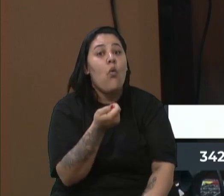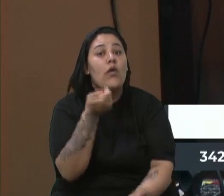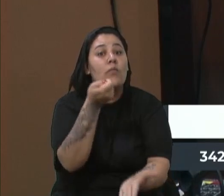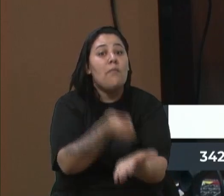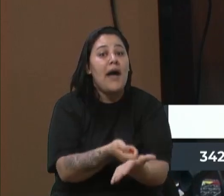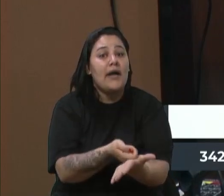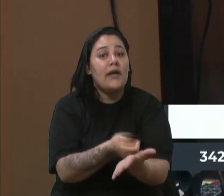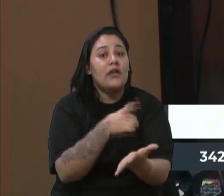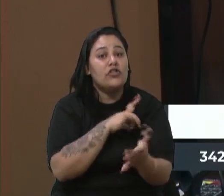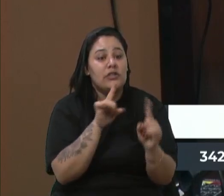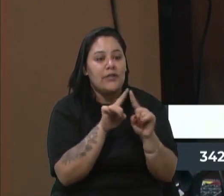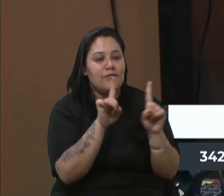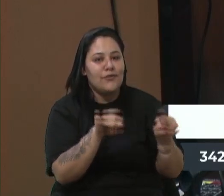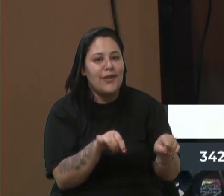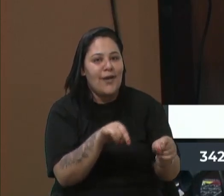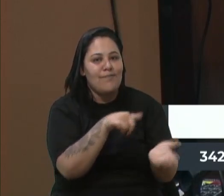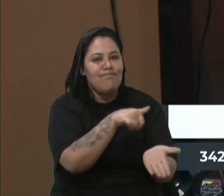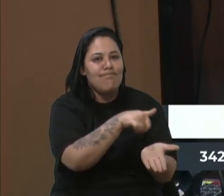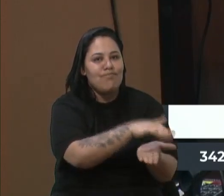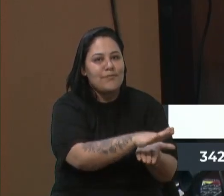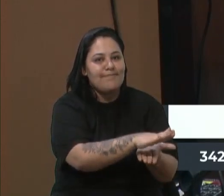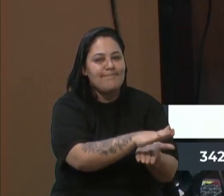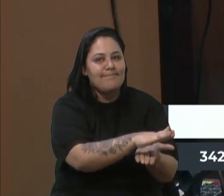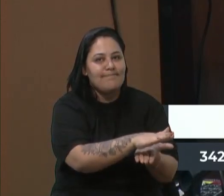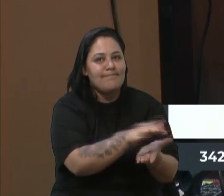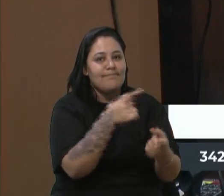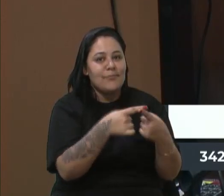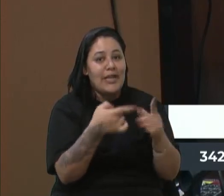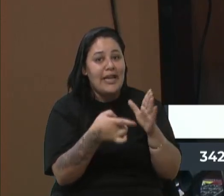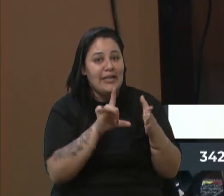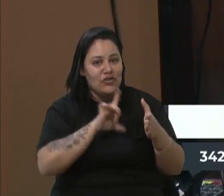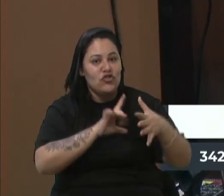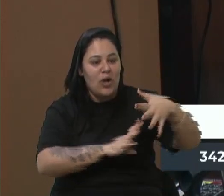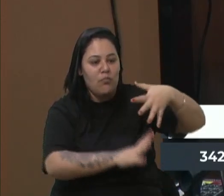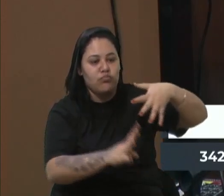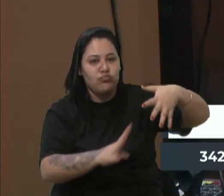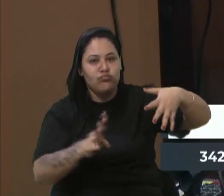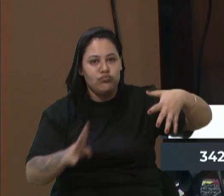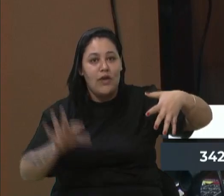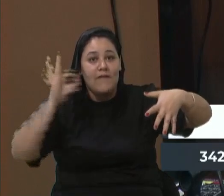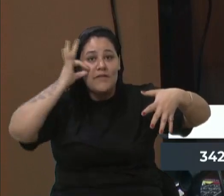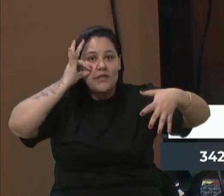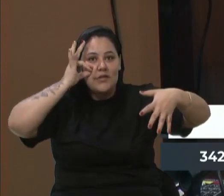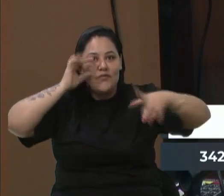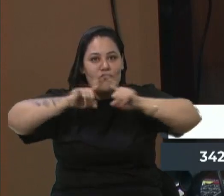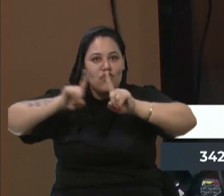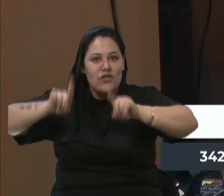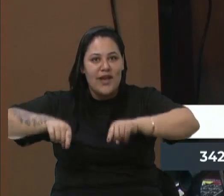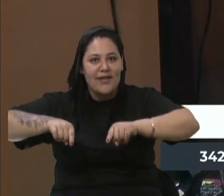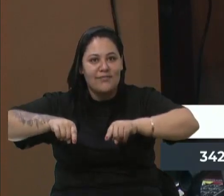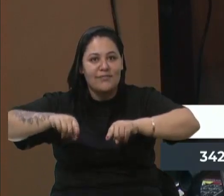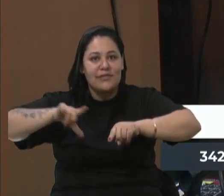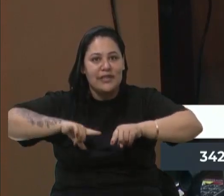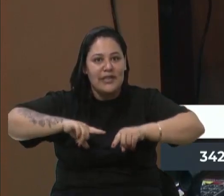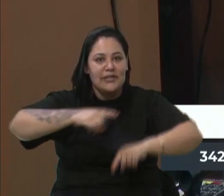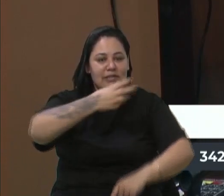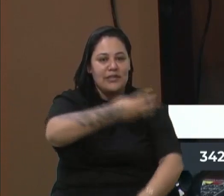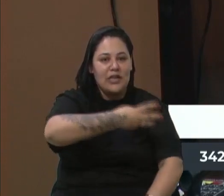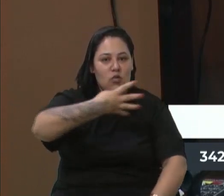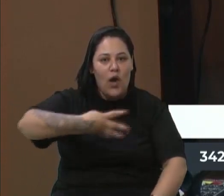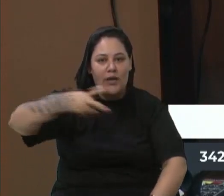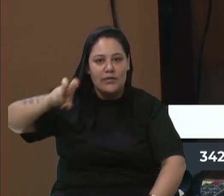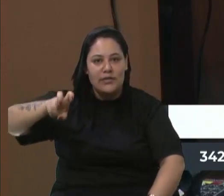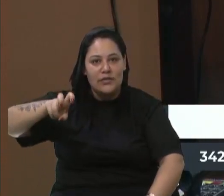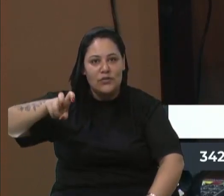funcionários que não vamos mais ter nas cabines que fazem a cobrança. Nós não vamos mais ter. Então, são 3, 4, 5 cabines